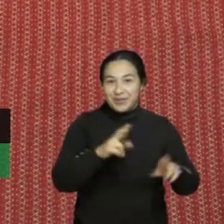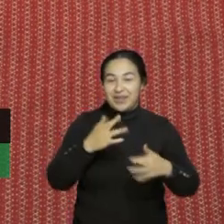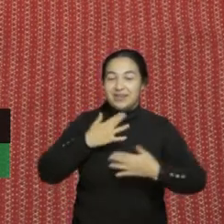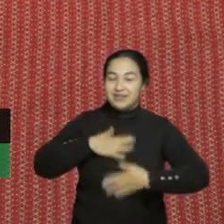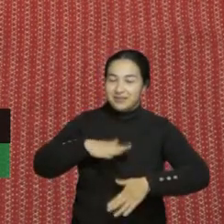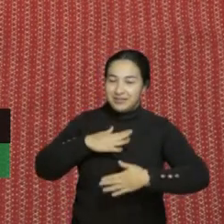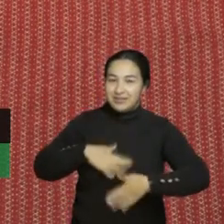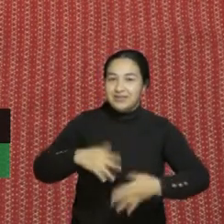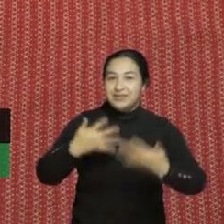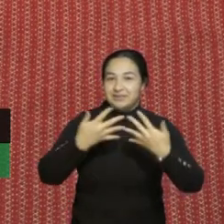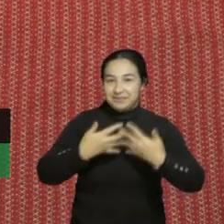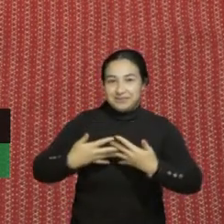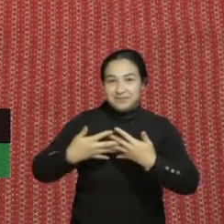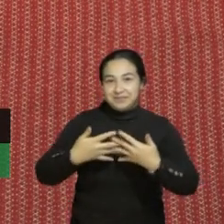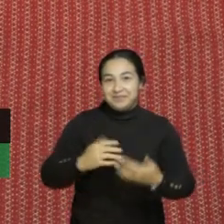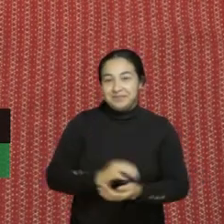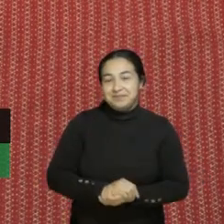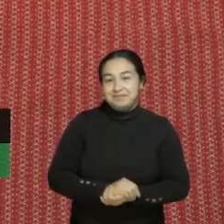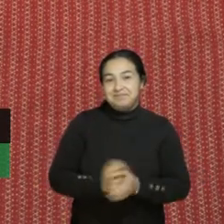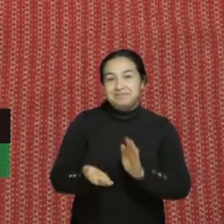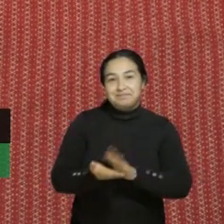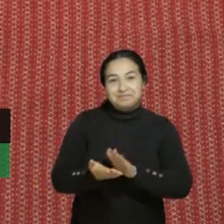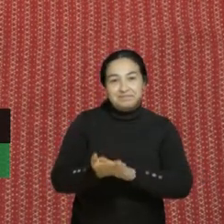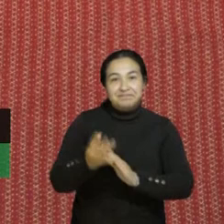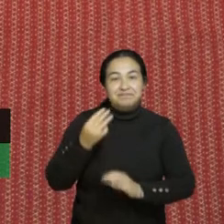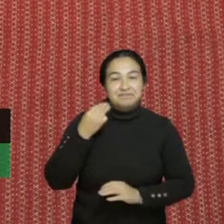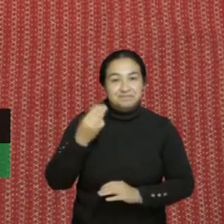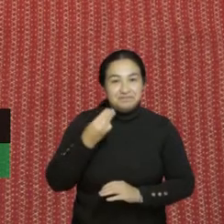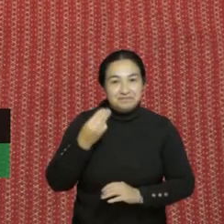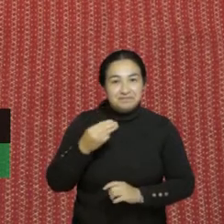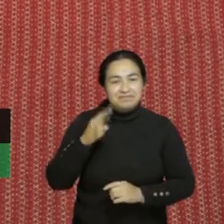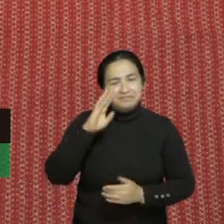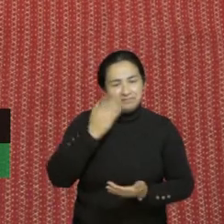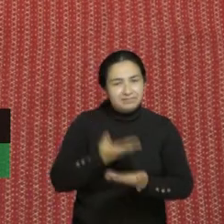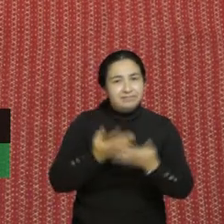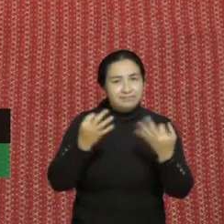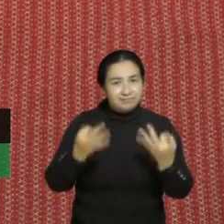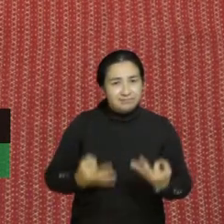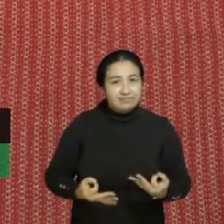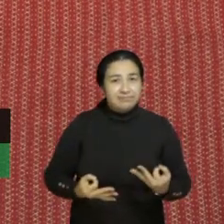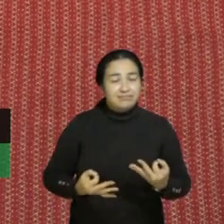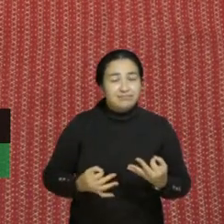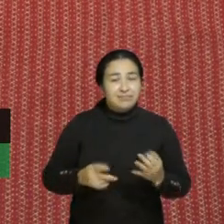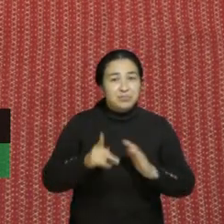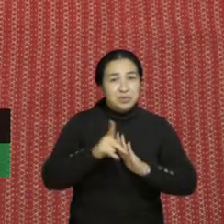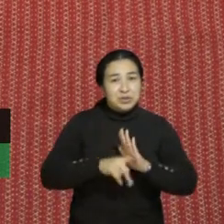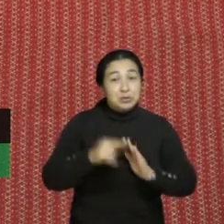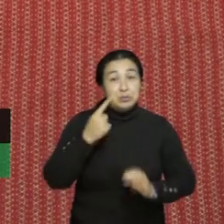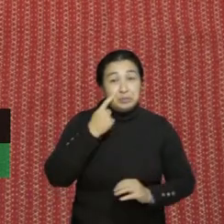isso, parabéns, deputado Márcio Machado, e acredito que é um projeto interessante que vai